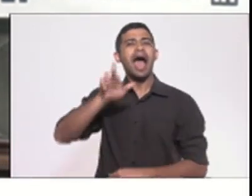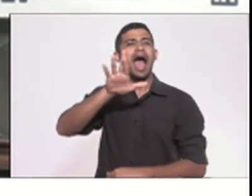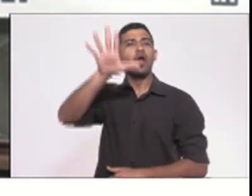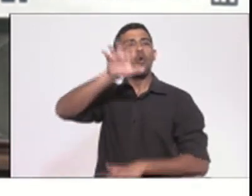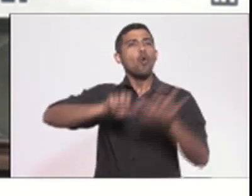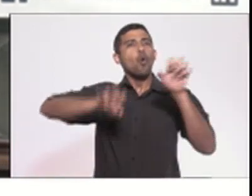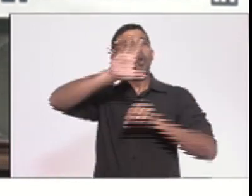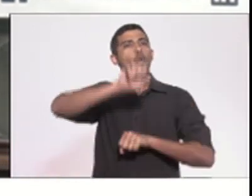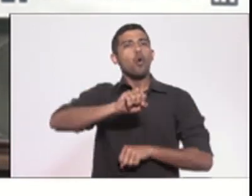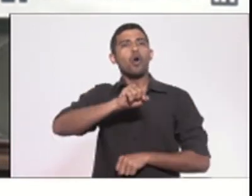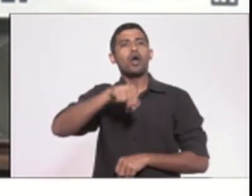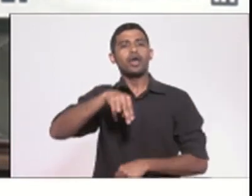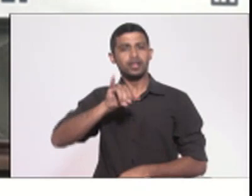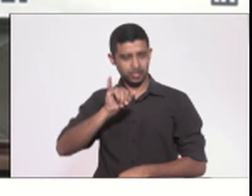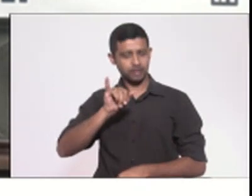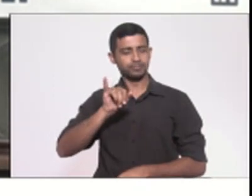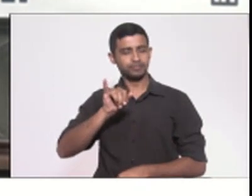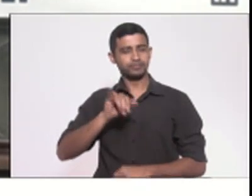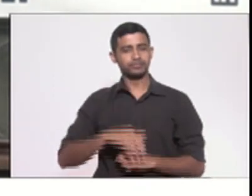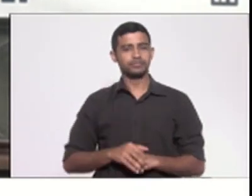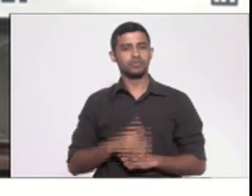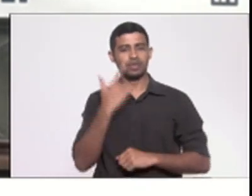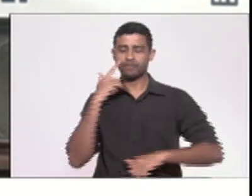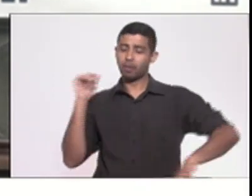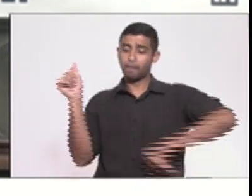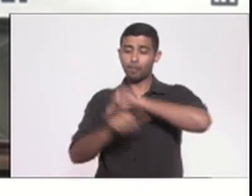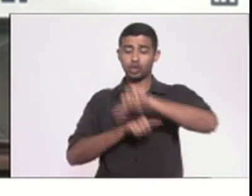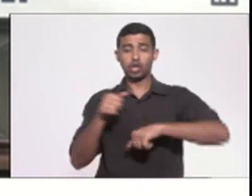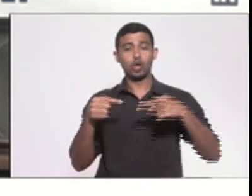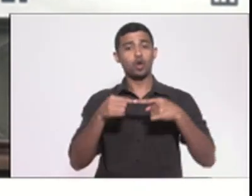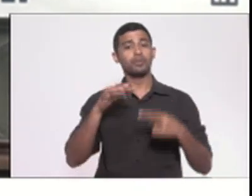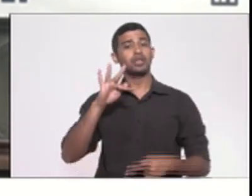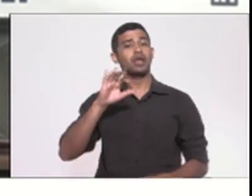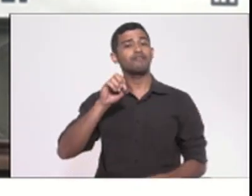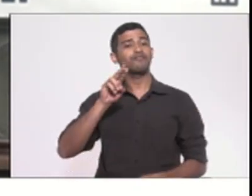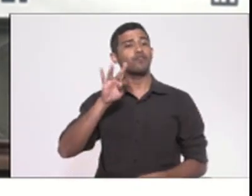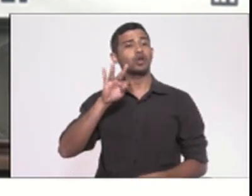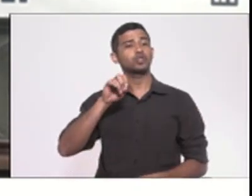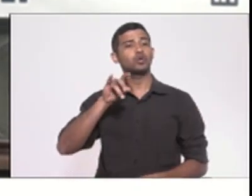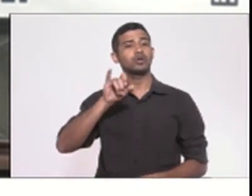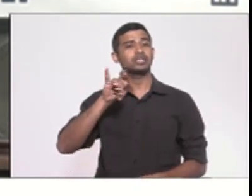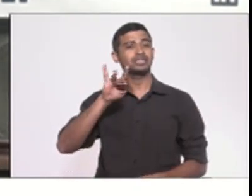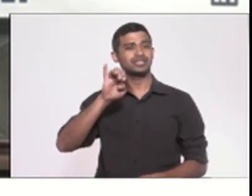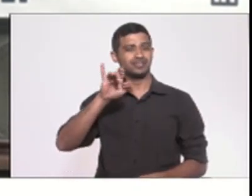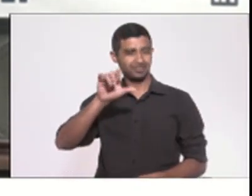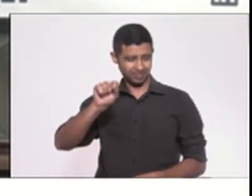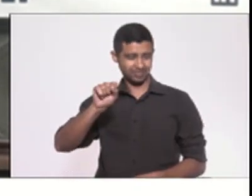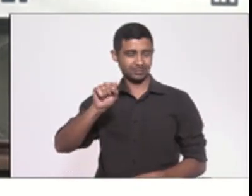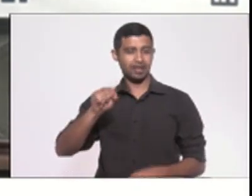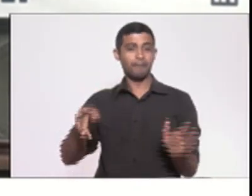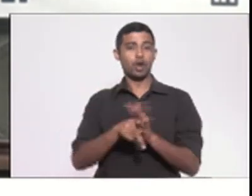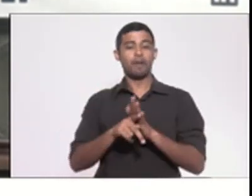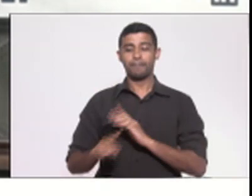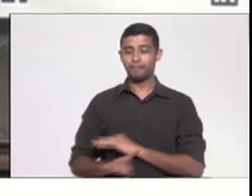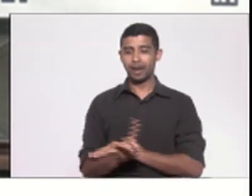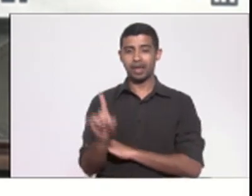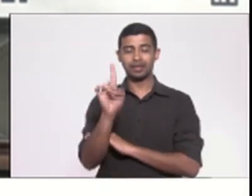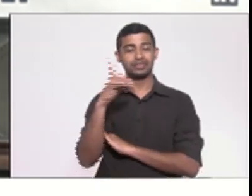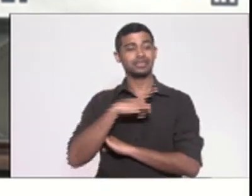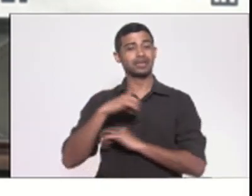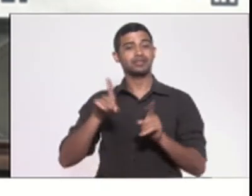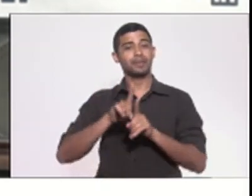grande motor dessa transformação é a fotossíntese das plantas, e ele gera também produto, né, que